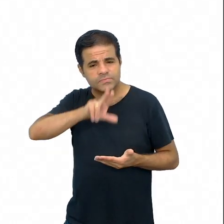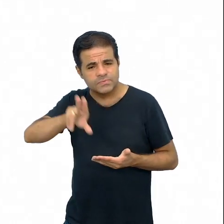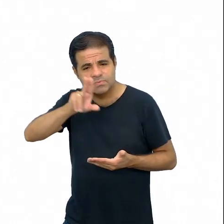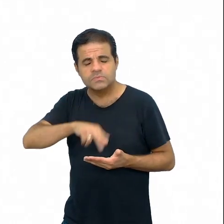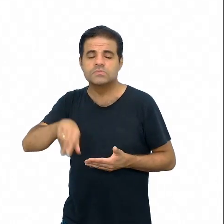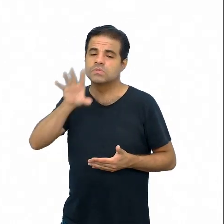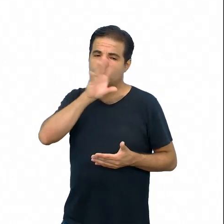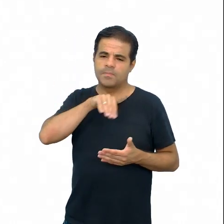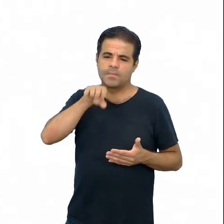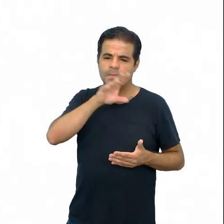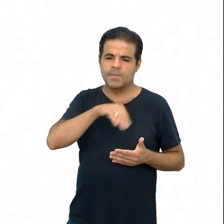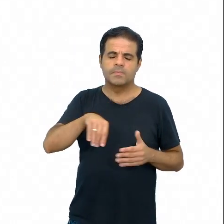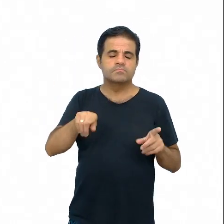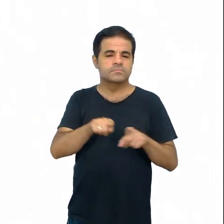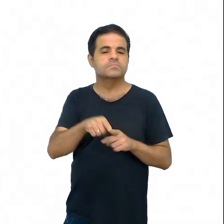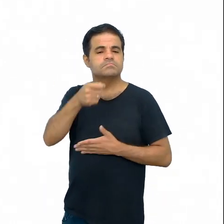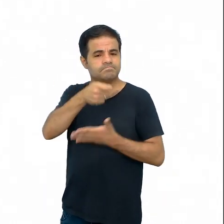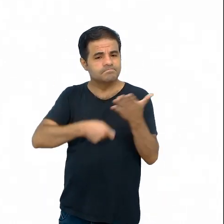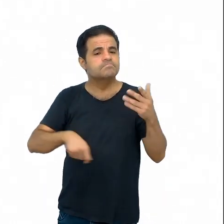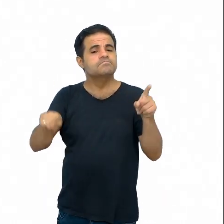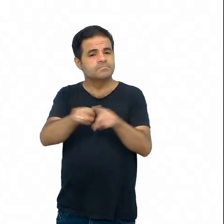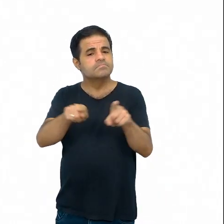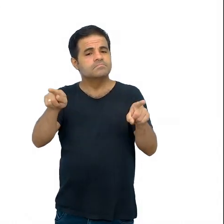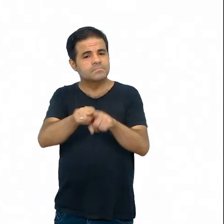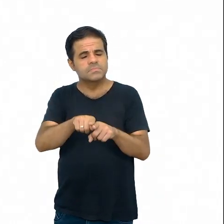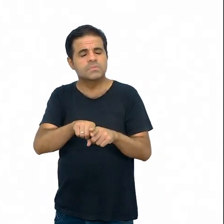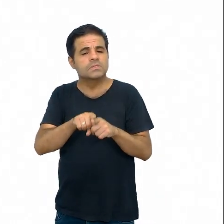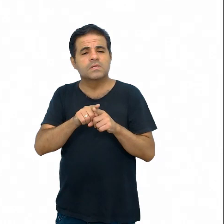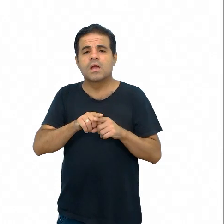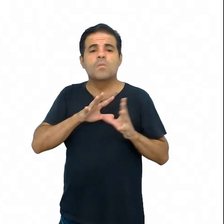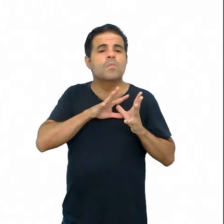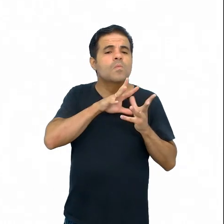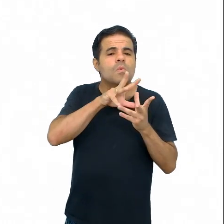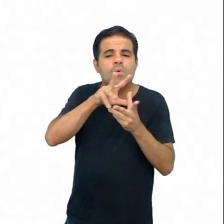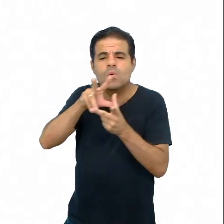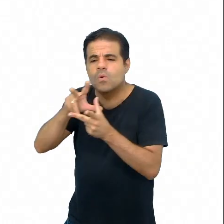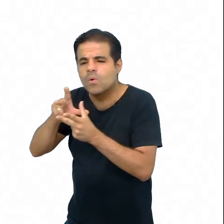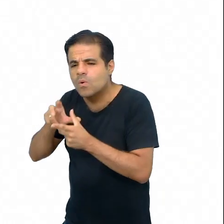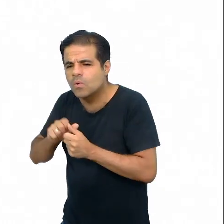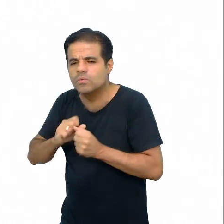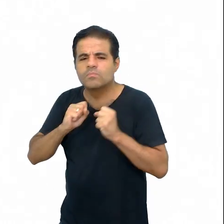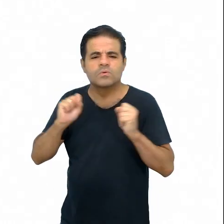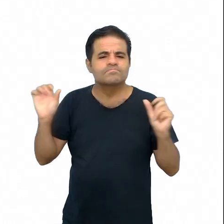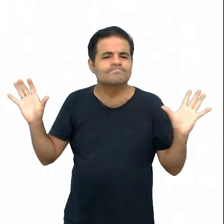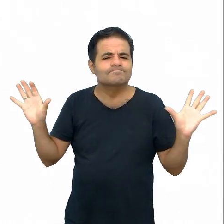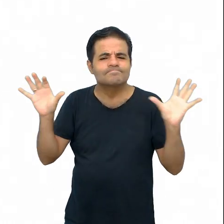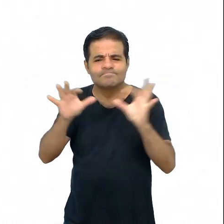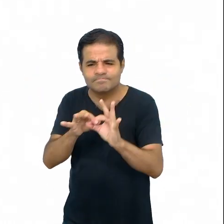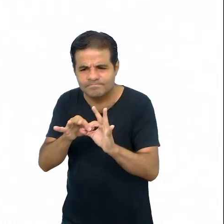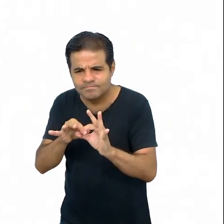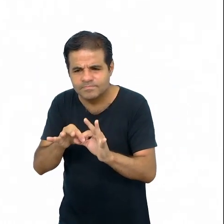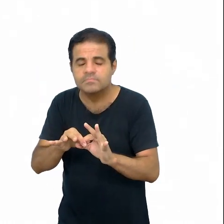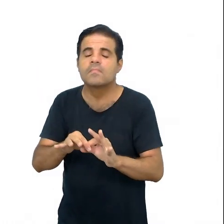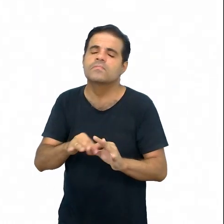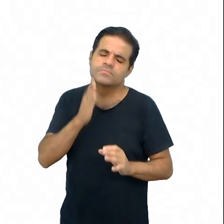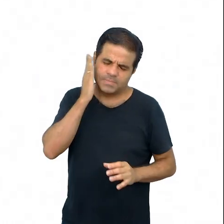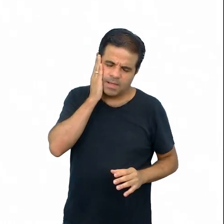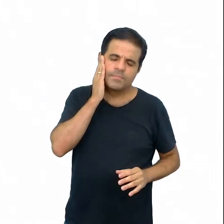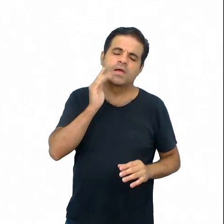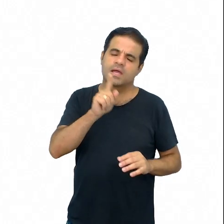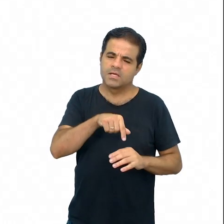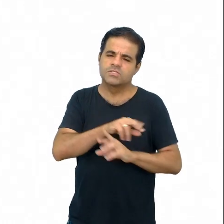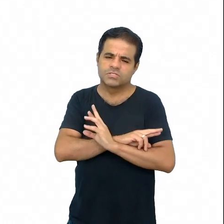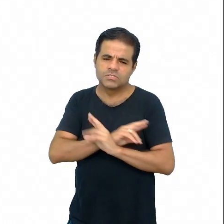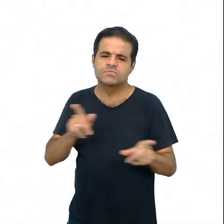língua falada e da língua escrita. Então, são mundos, né, que podem se conectar, apesar de diferentes, podem